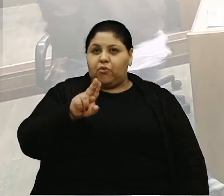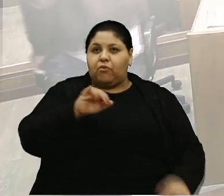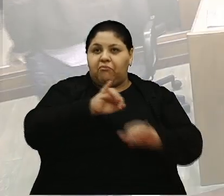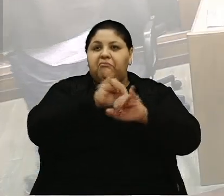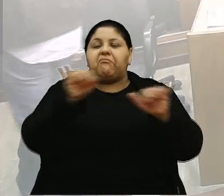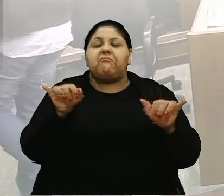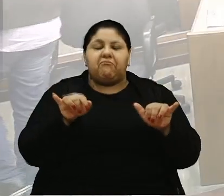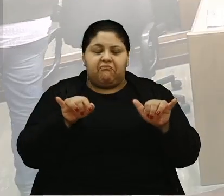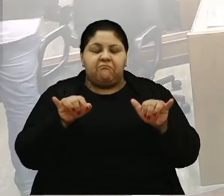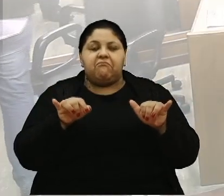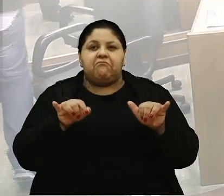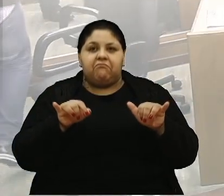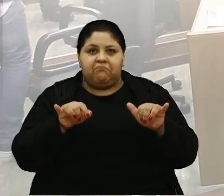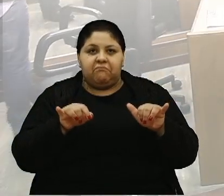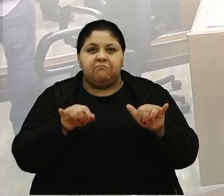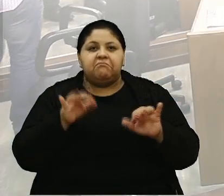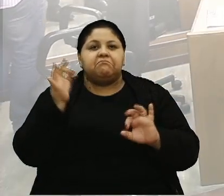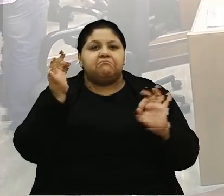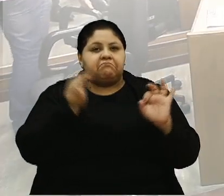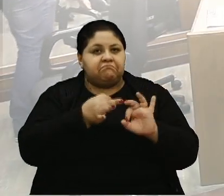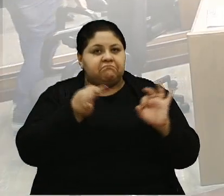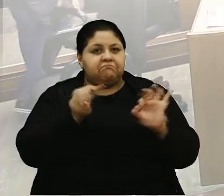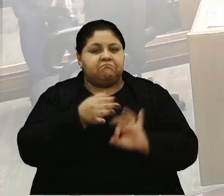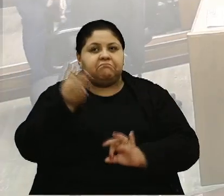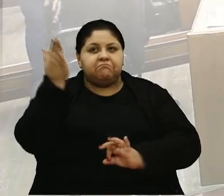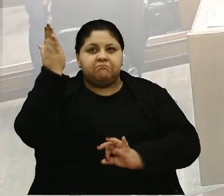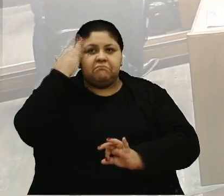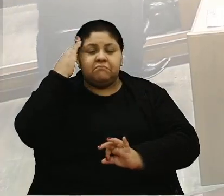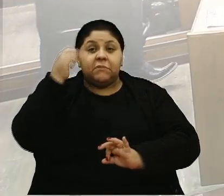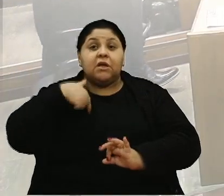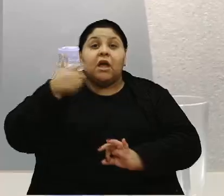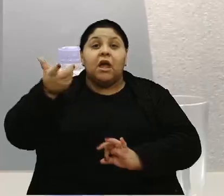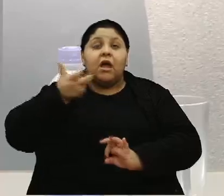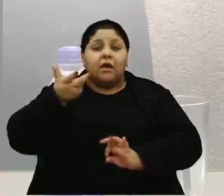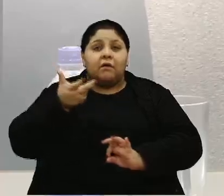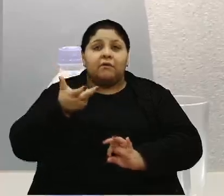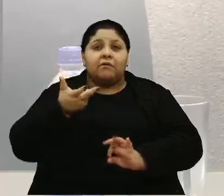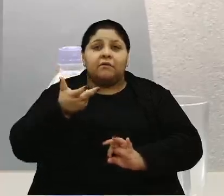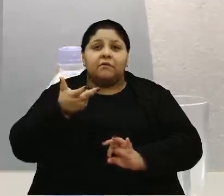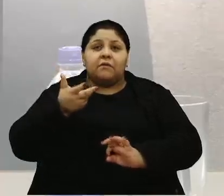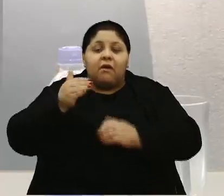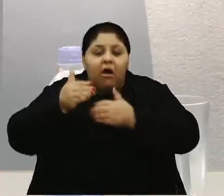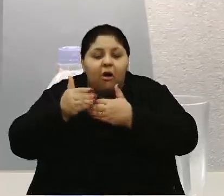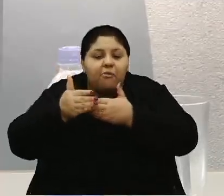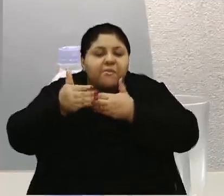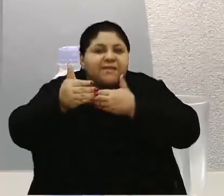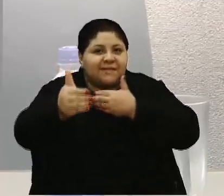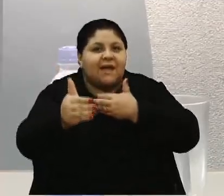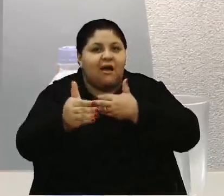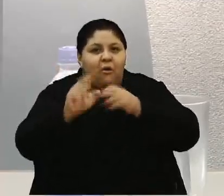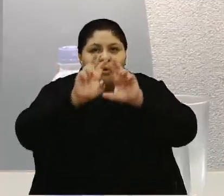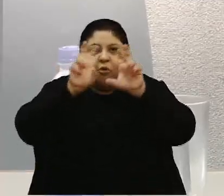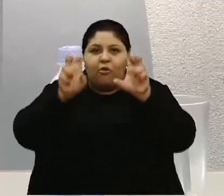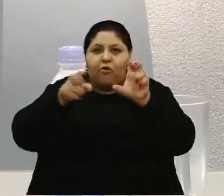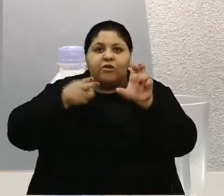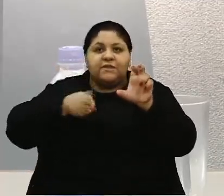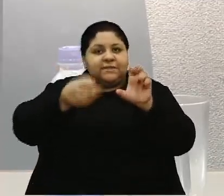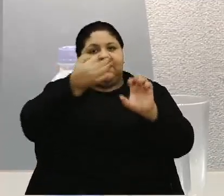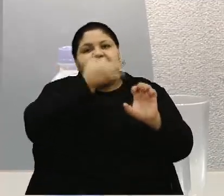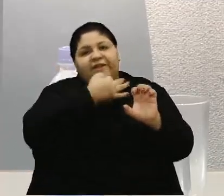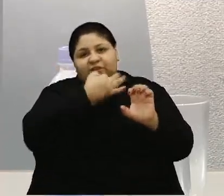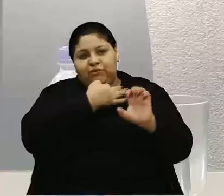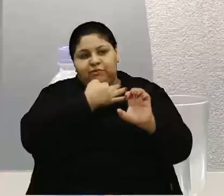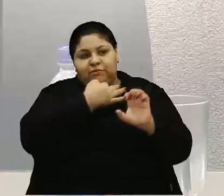realmente incrível, sabe? E eu queria alongar um pouco o braço, porque é sempre Caxias do Sul,